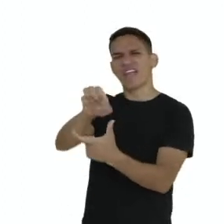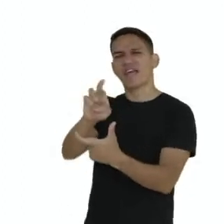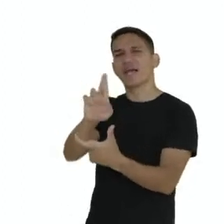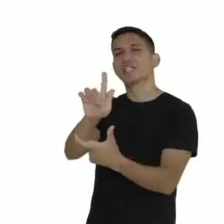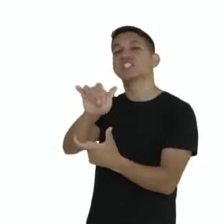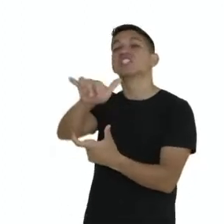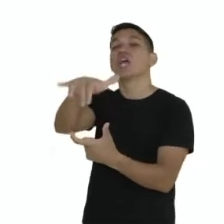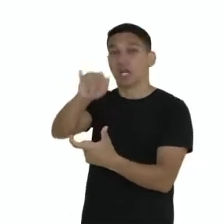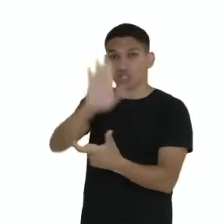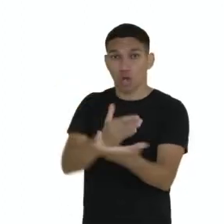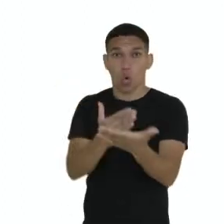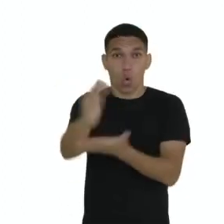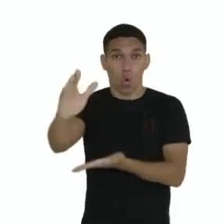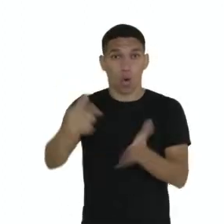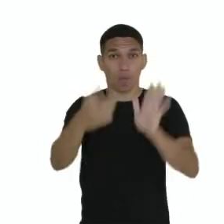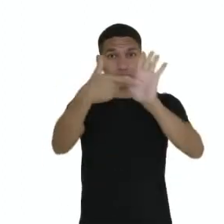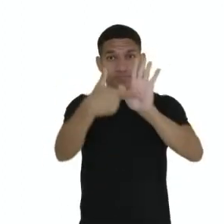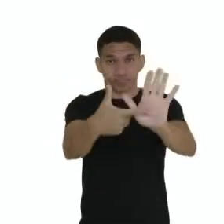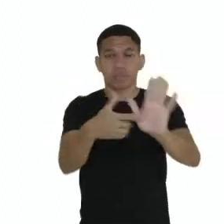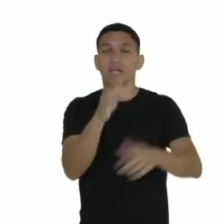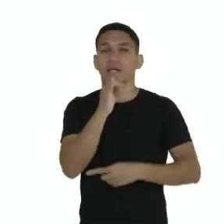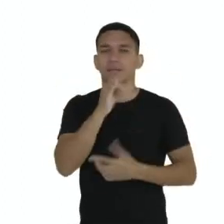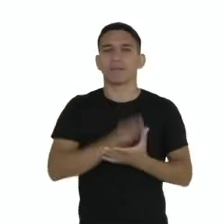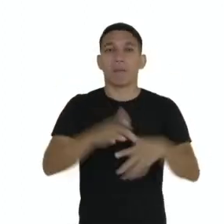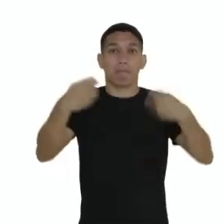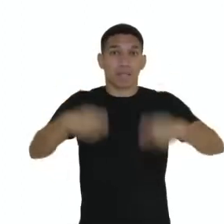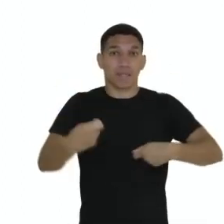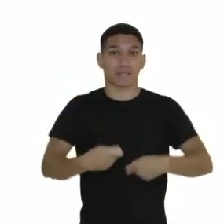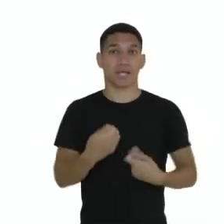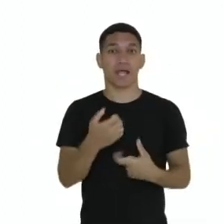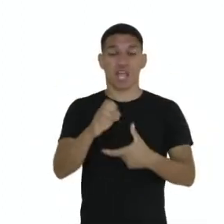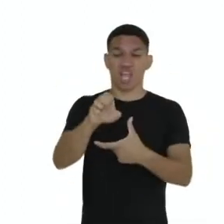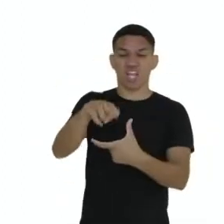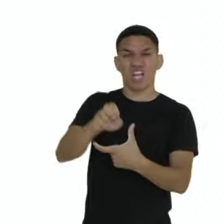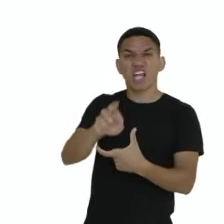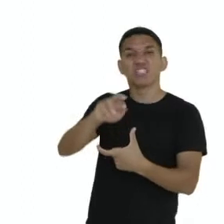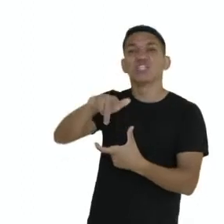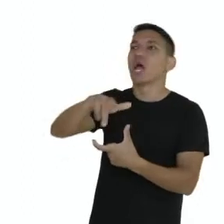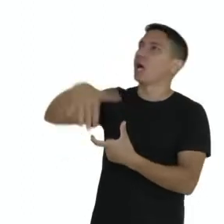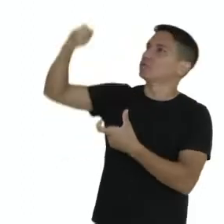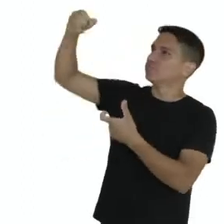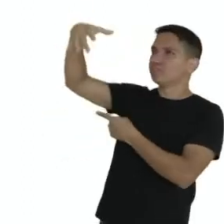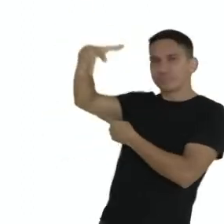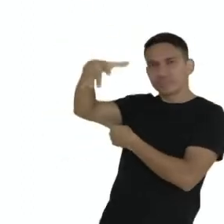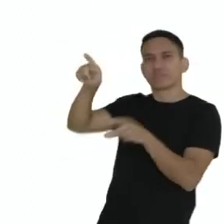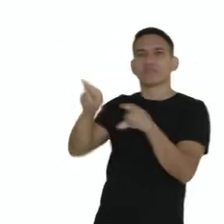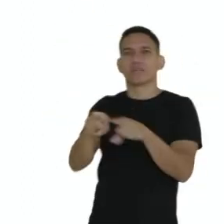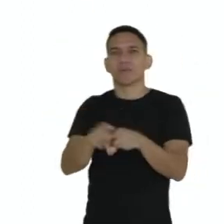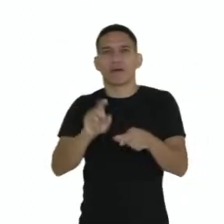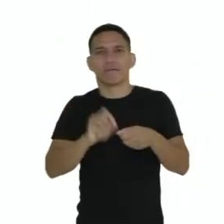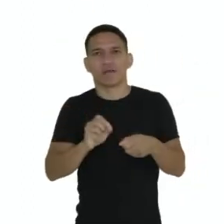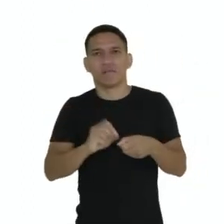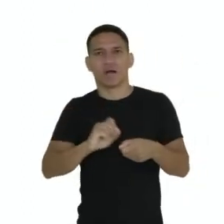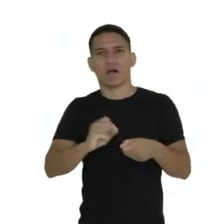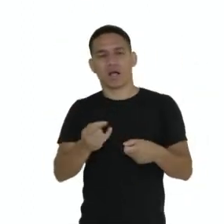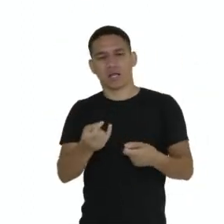começa exemplificando. Precisamos de energia, por exemplo, para acender a luz, preparar nossas refeições e nos transportar